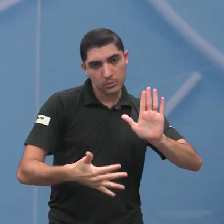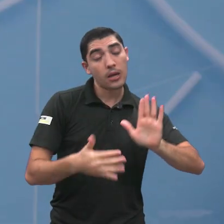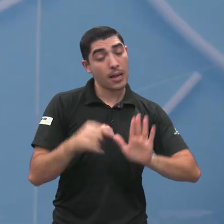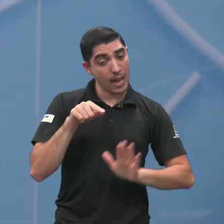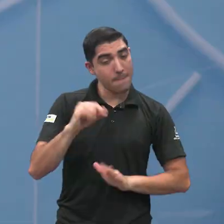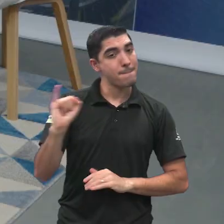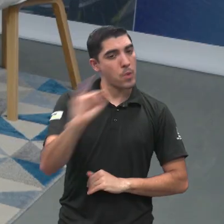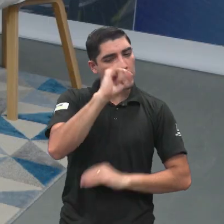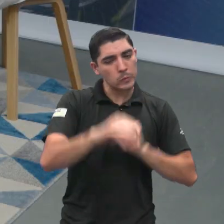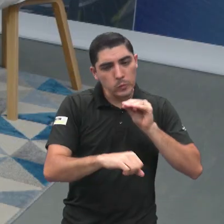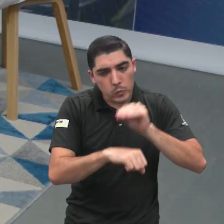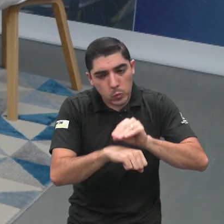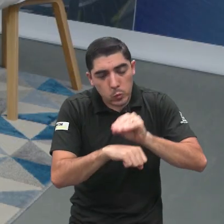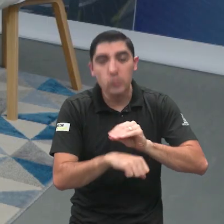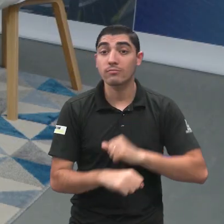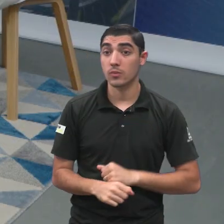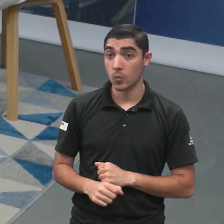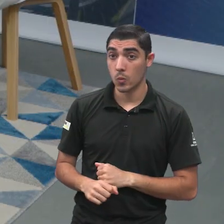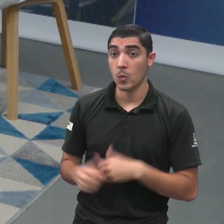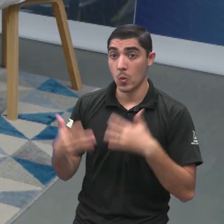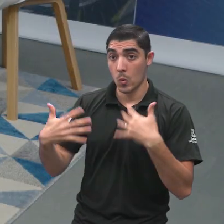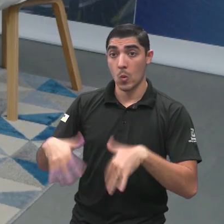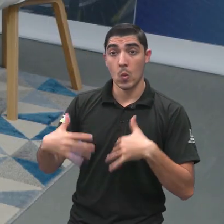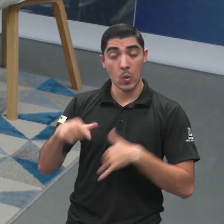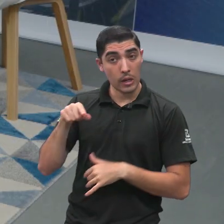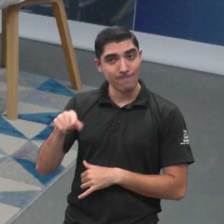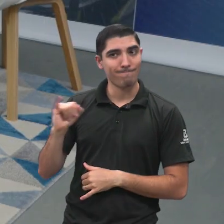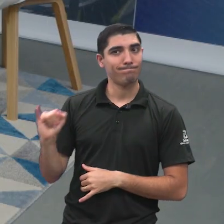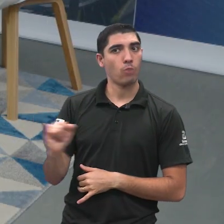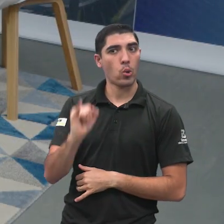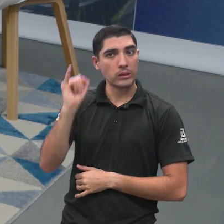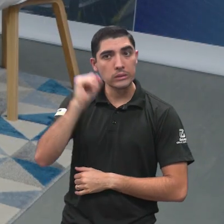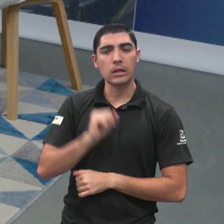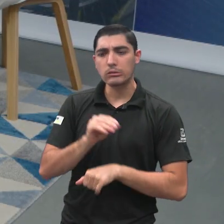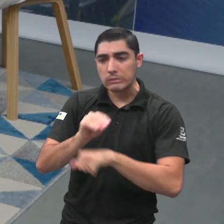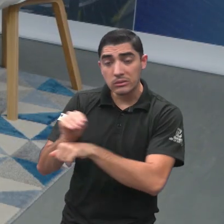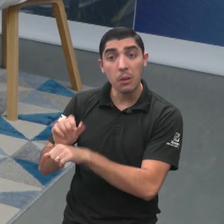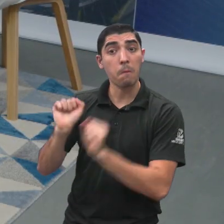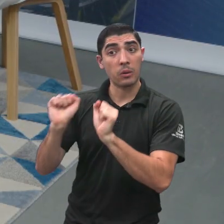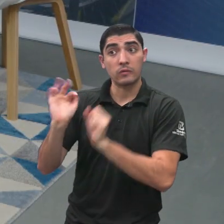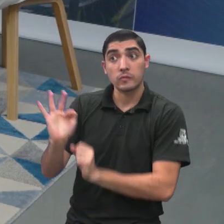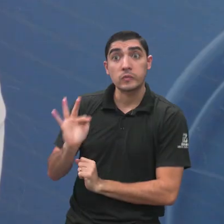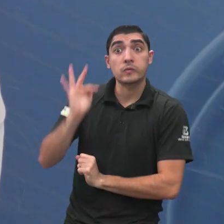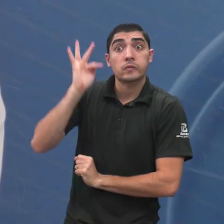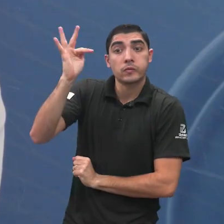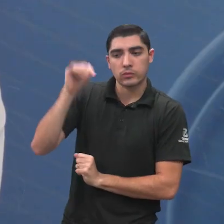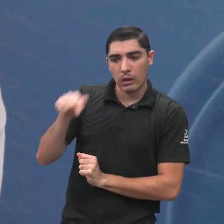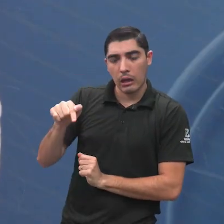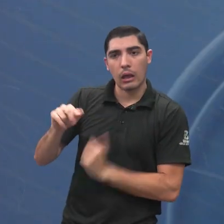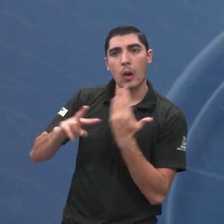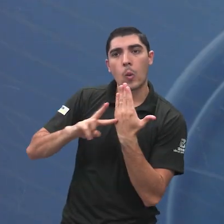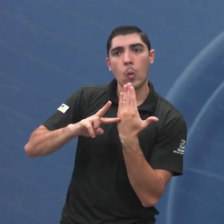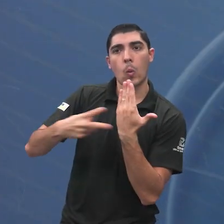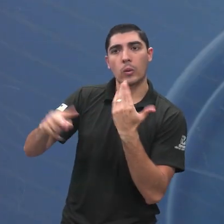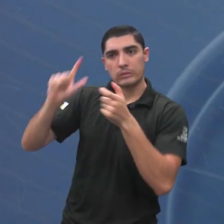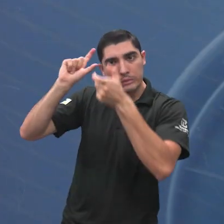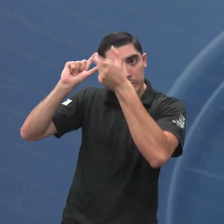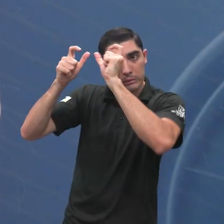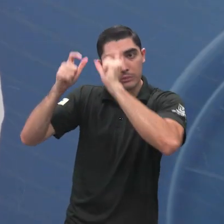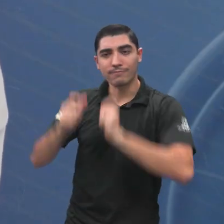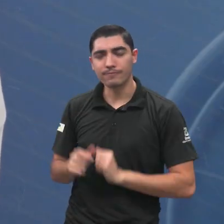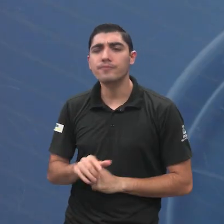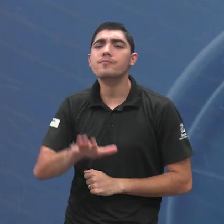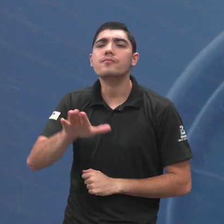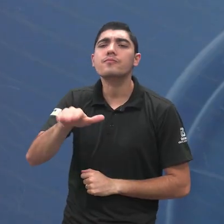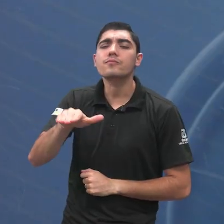importância. É muito sério, né? Uma realidade muito séria que traz vários transtornos, então, na vida da criança. Ô, Jennifer,